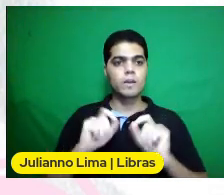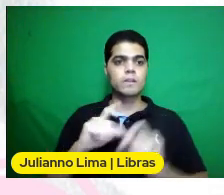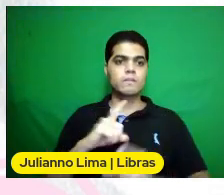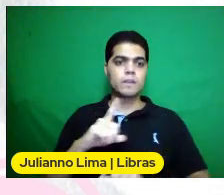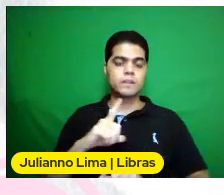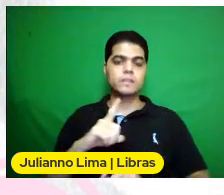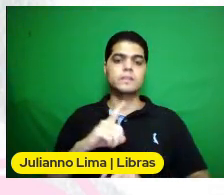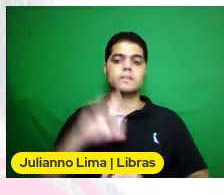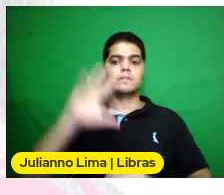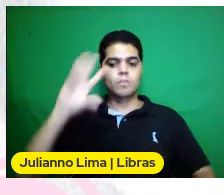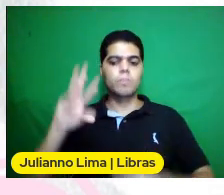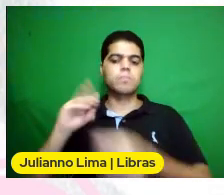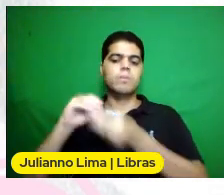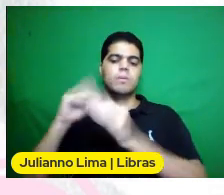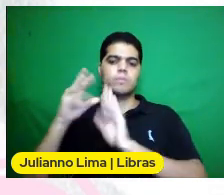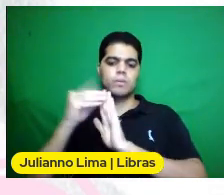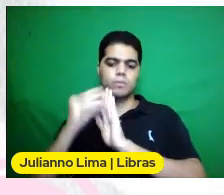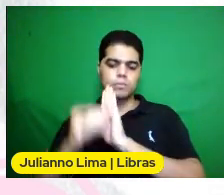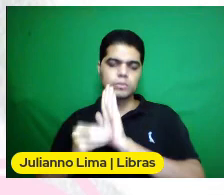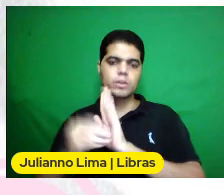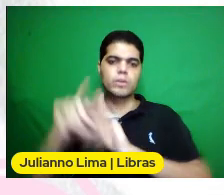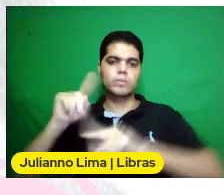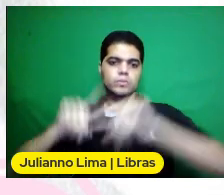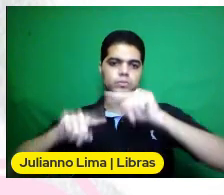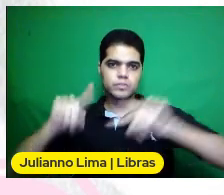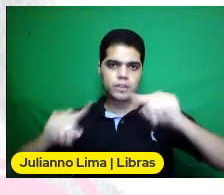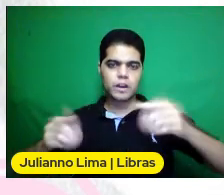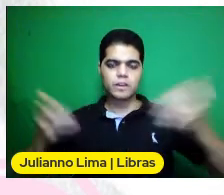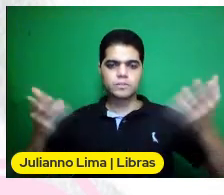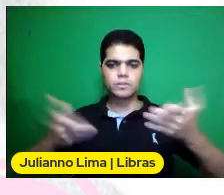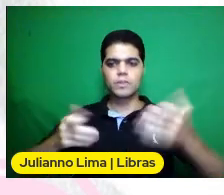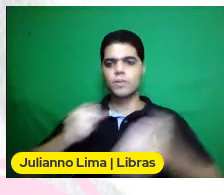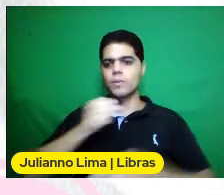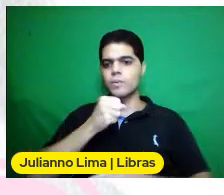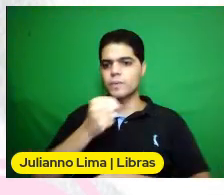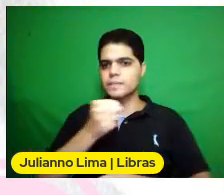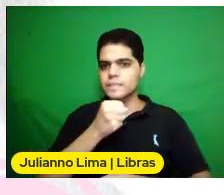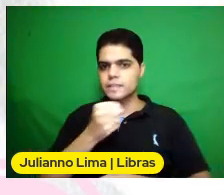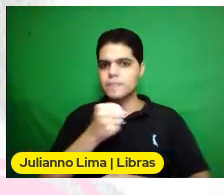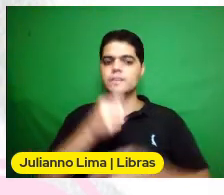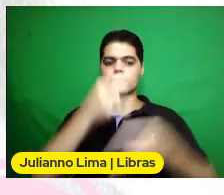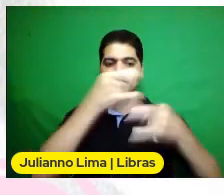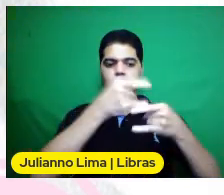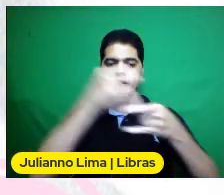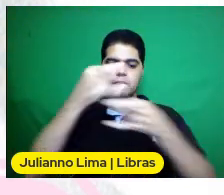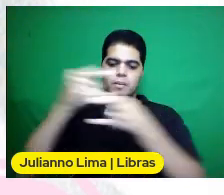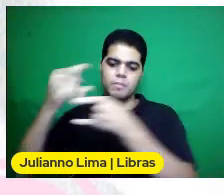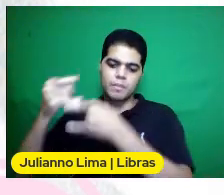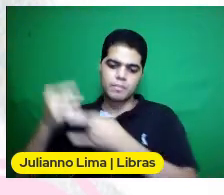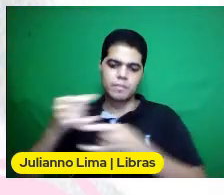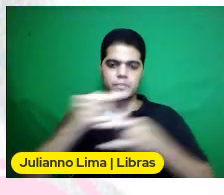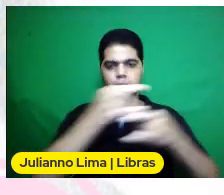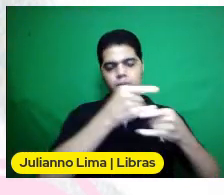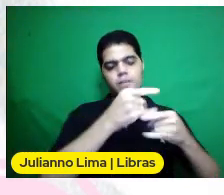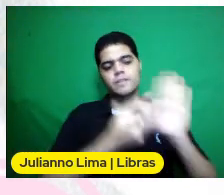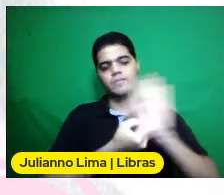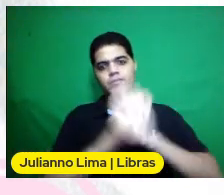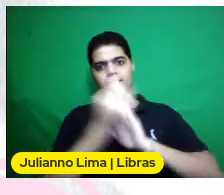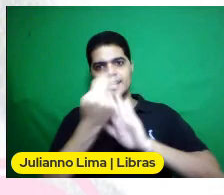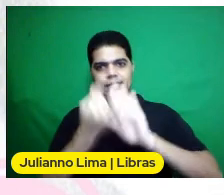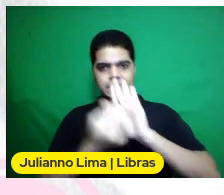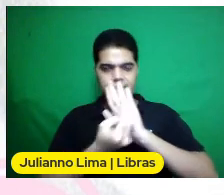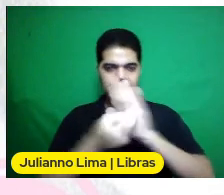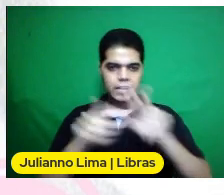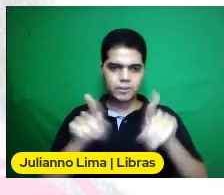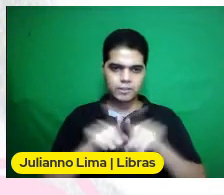um material didático com essa entrevista e com o quadrinho, com a animação, com a outra